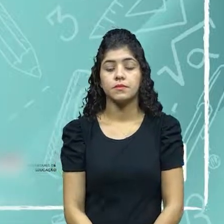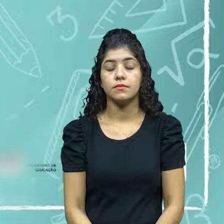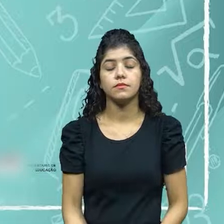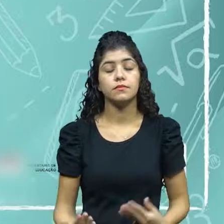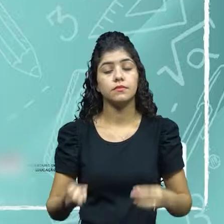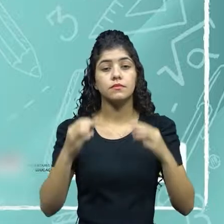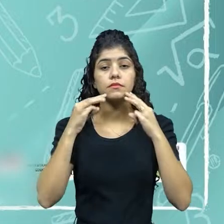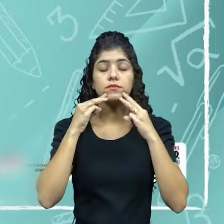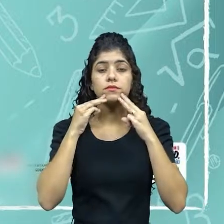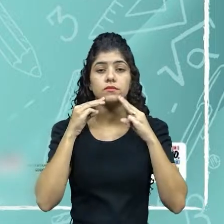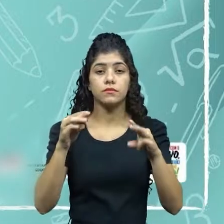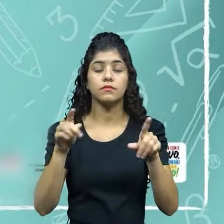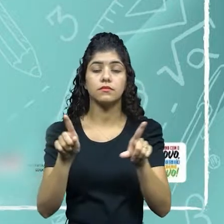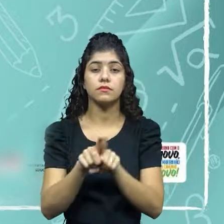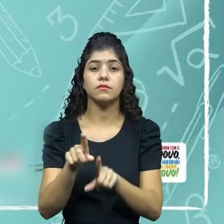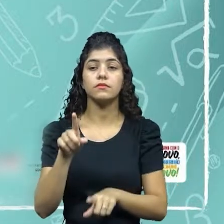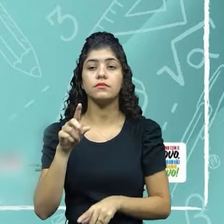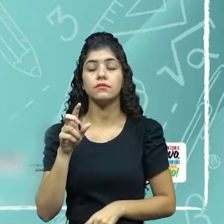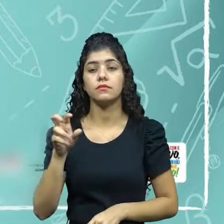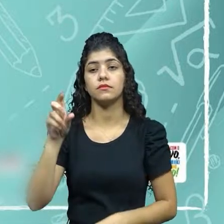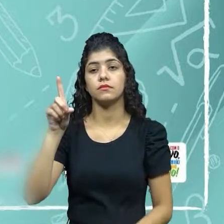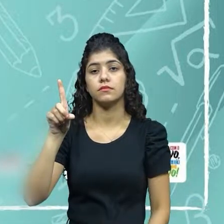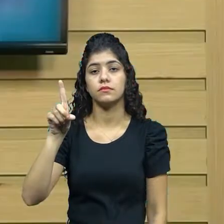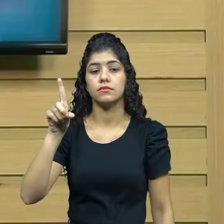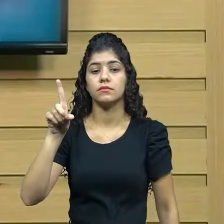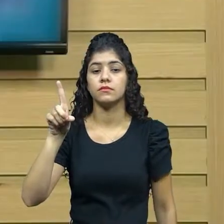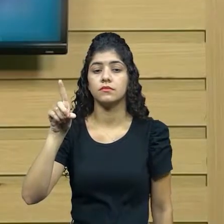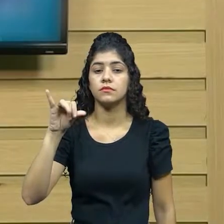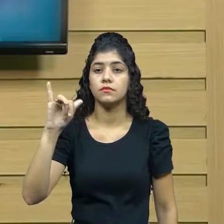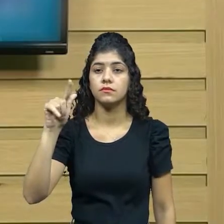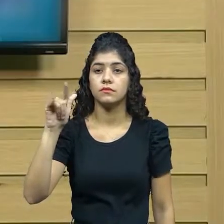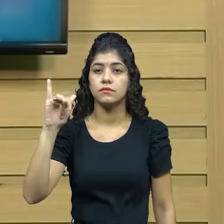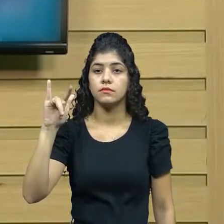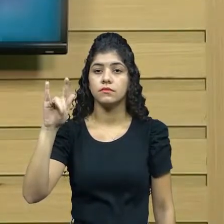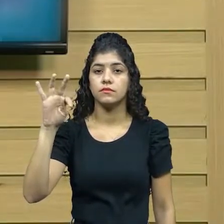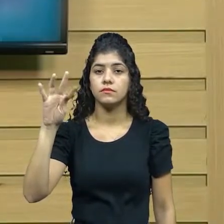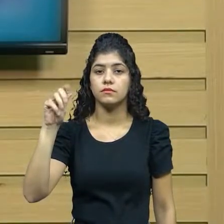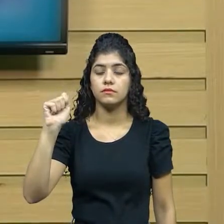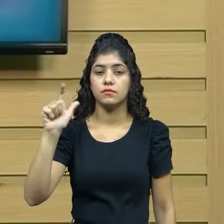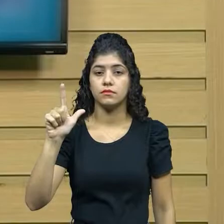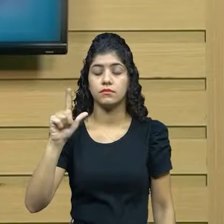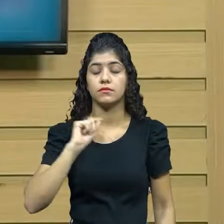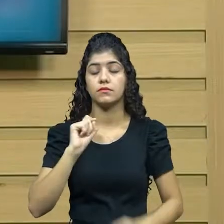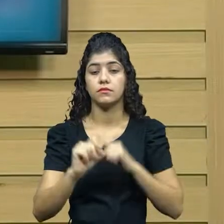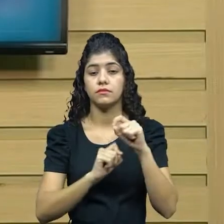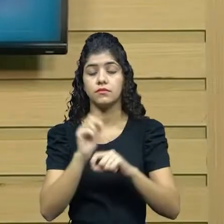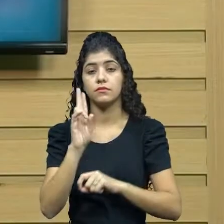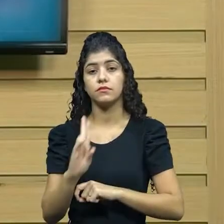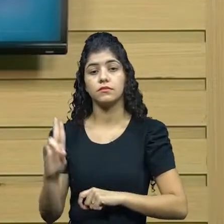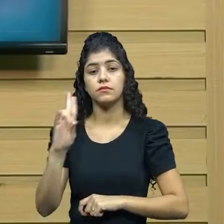Existe hoje a marketing digital. O que é marketing digital? Marketing digital é quando se utiliza